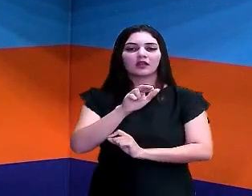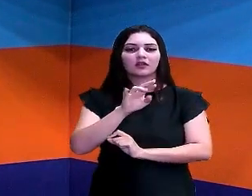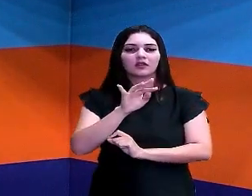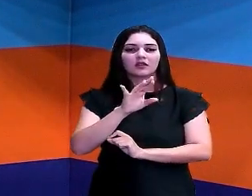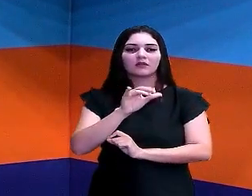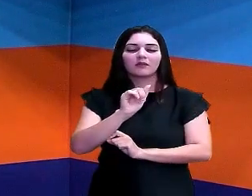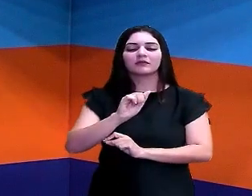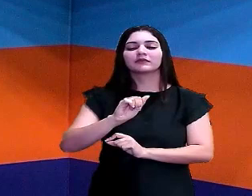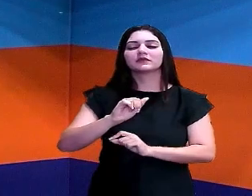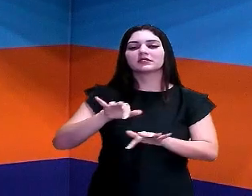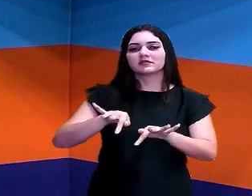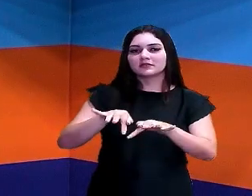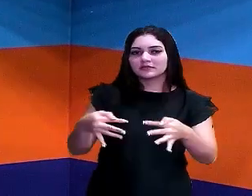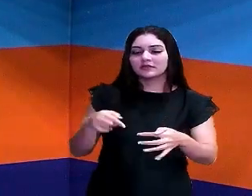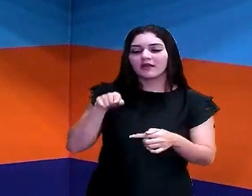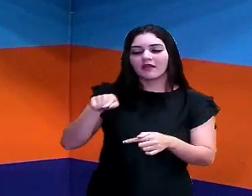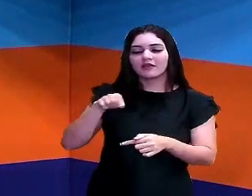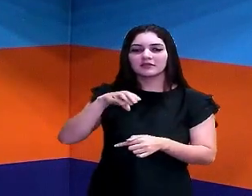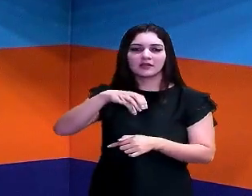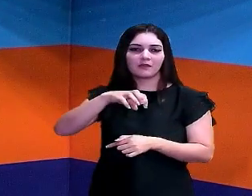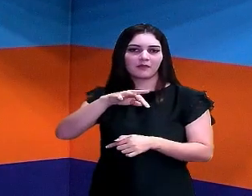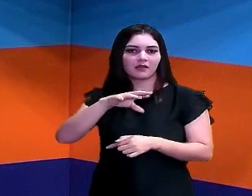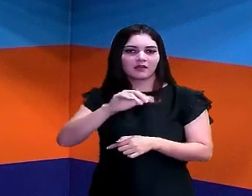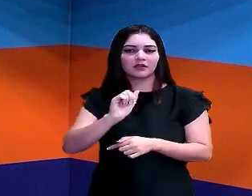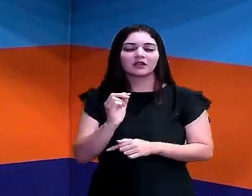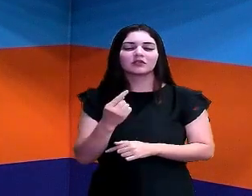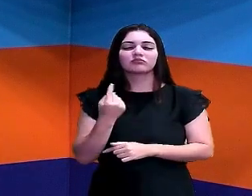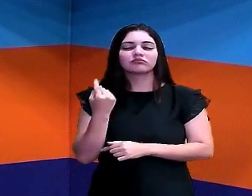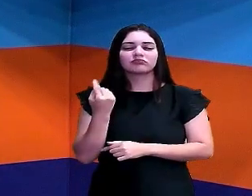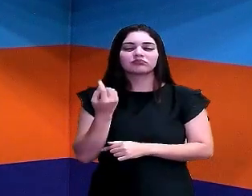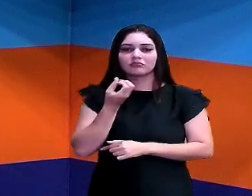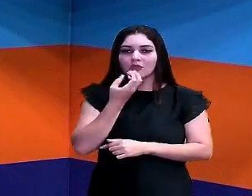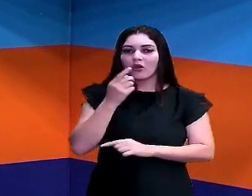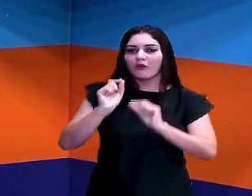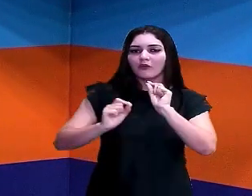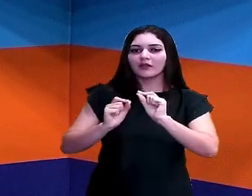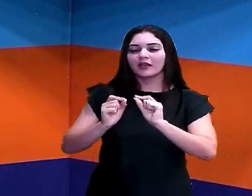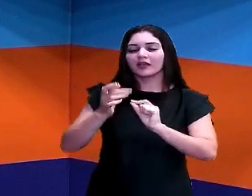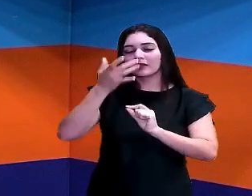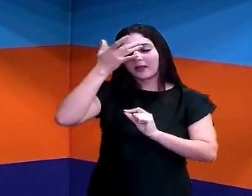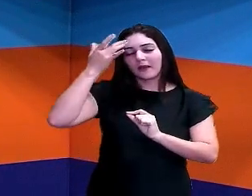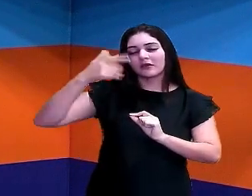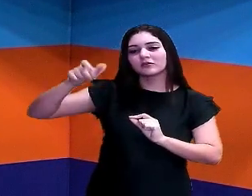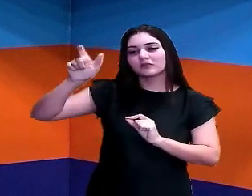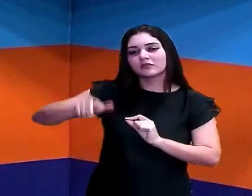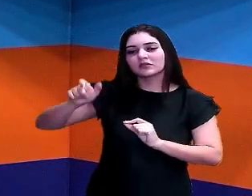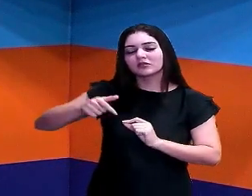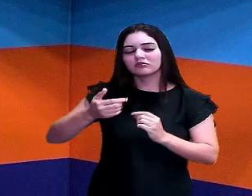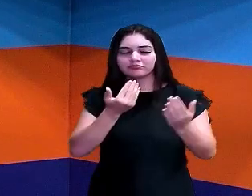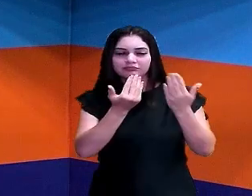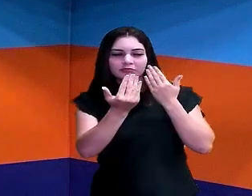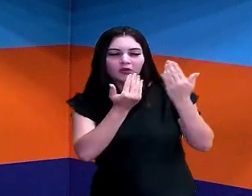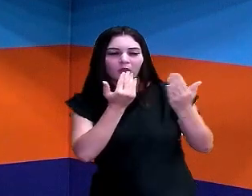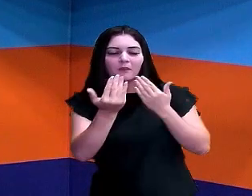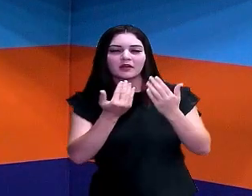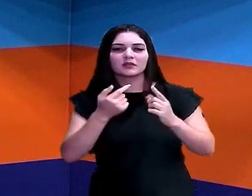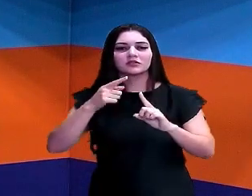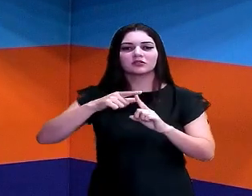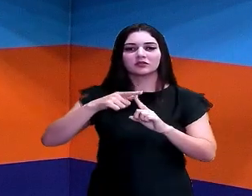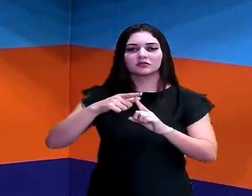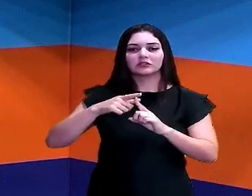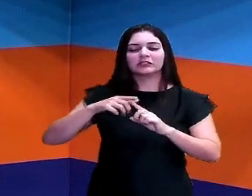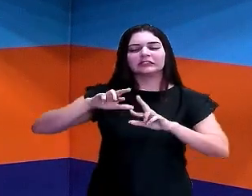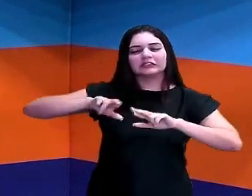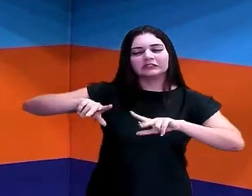simples. Essa métrica é útil para investidores que a usam para comparar ações com diferentes movimentos